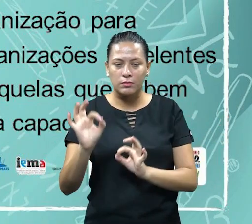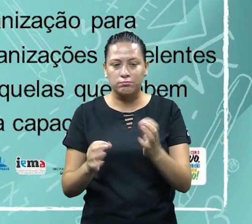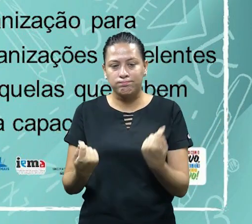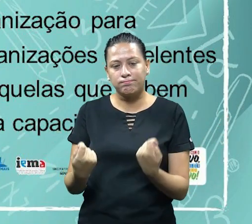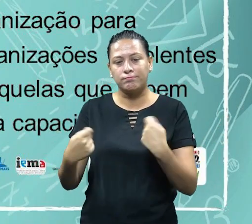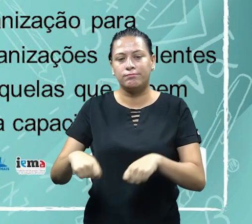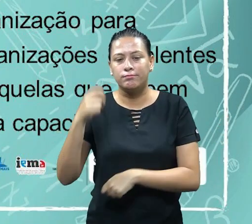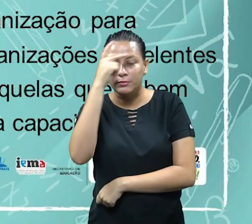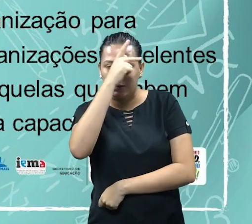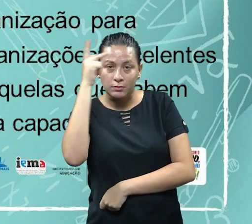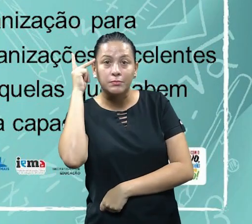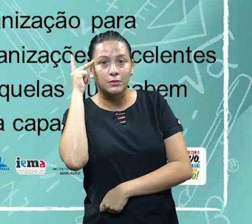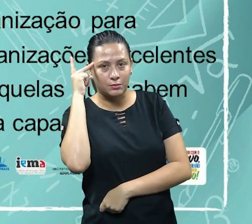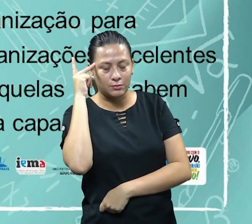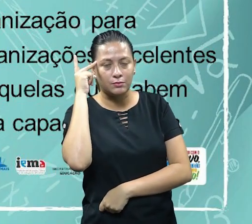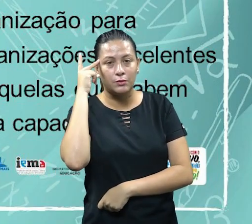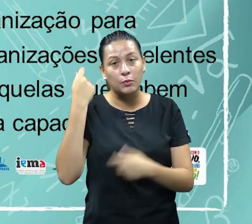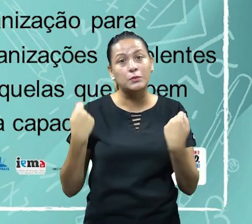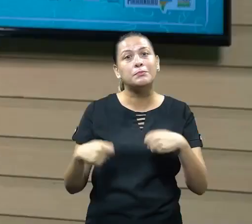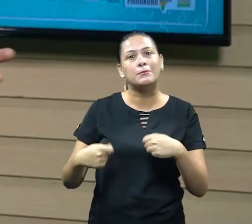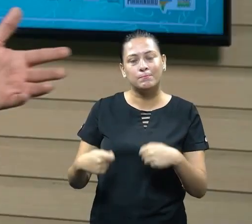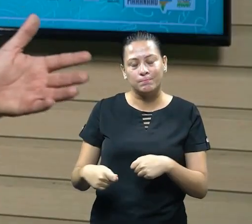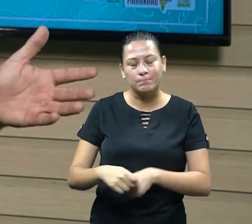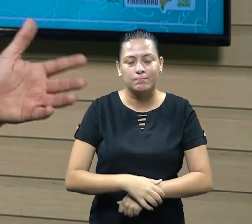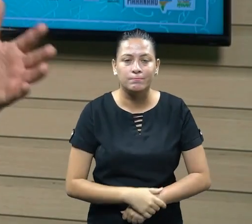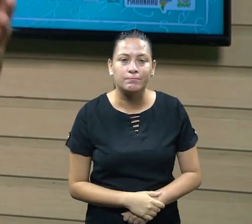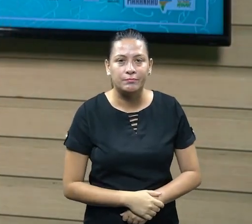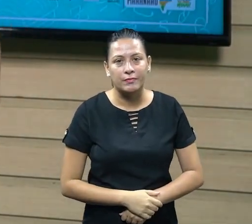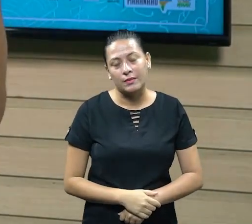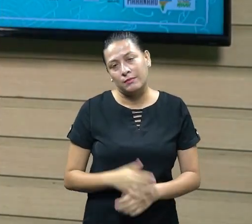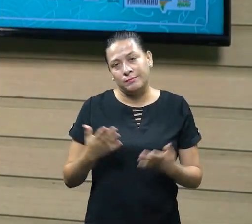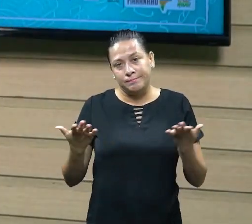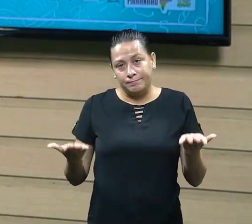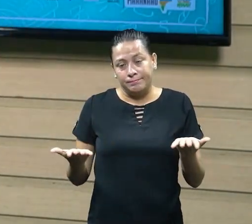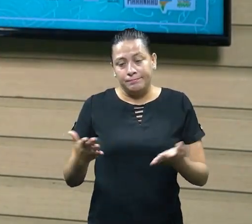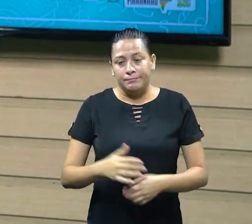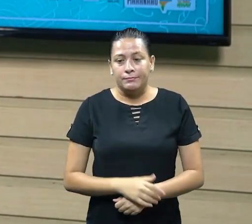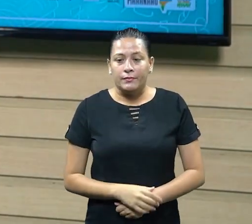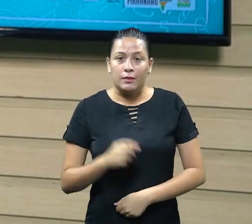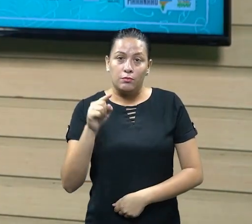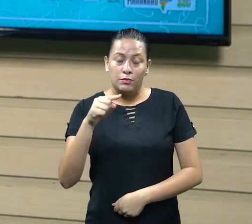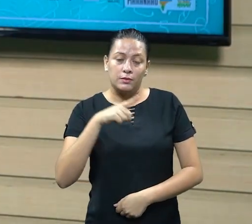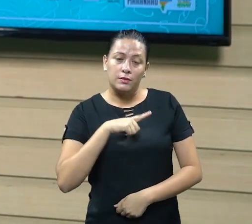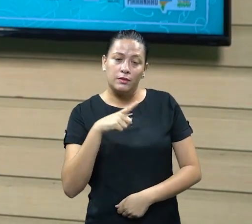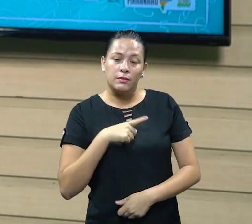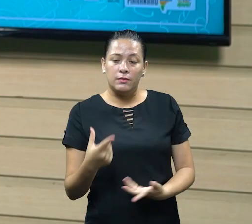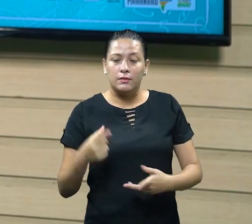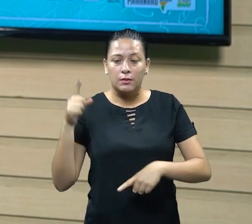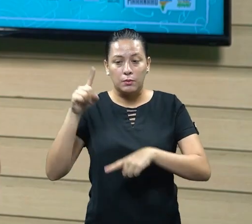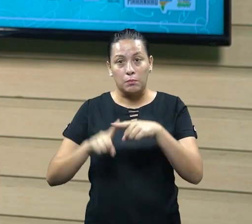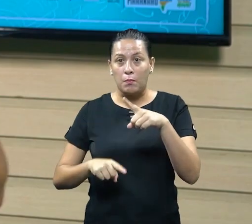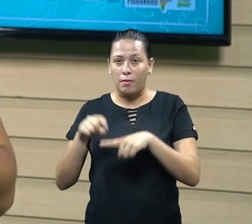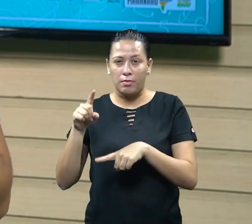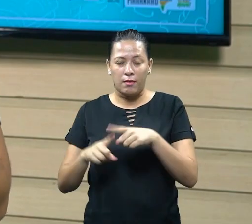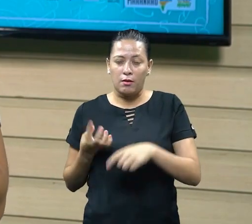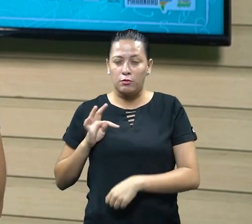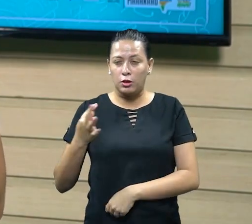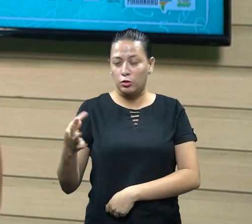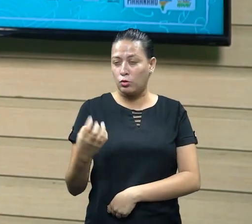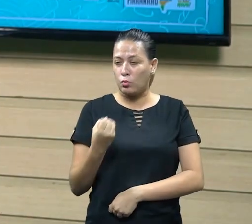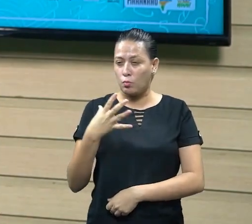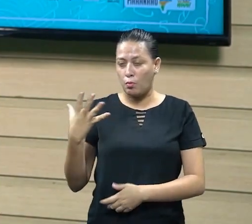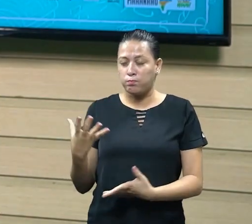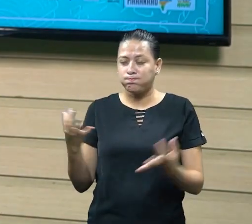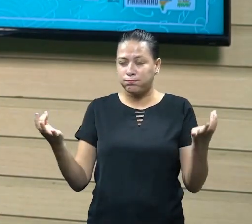e a capacitação das pessoas está por trás disso. Ou seja, não adianta você ter um belo equipamento tecnológico, um amparo tecnológico, se não